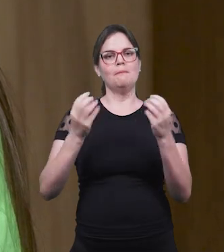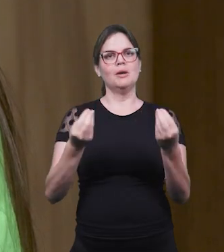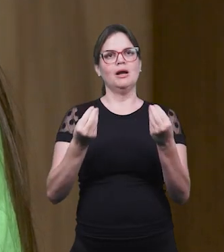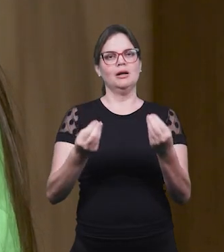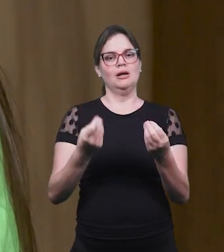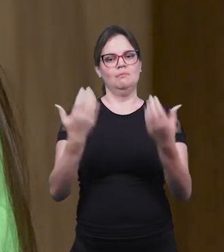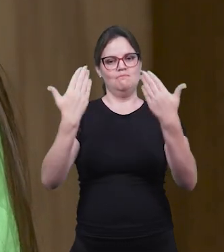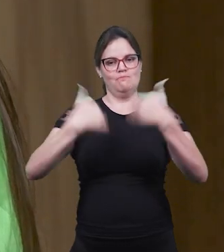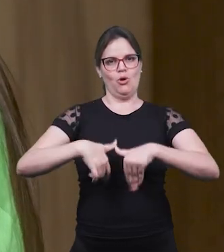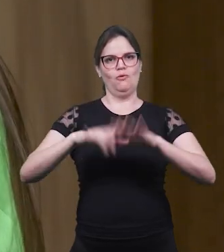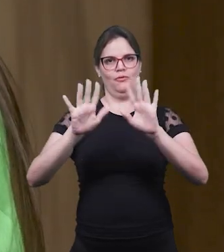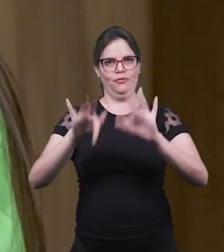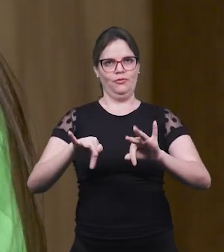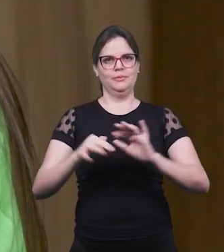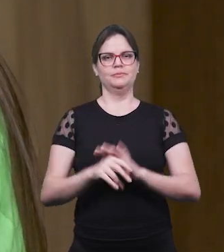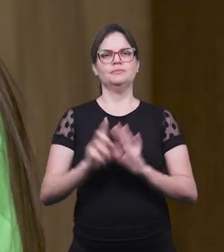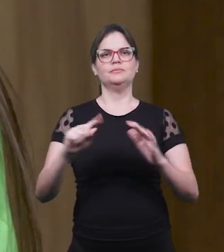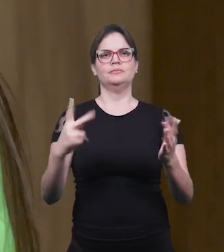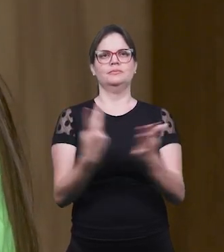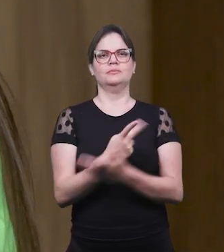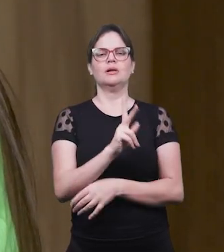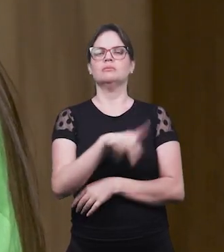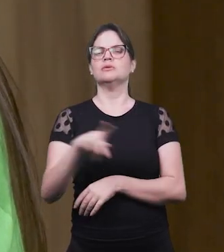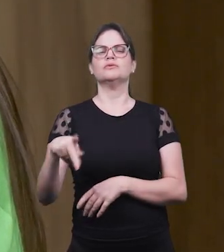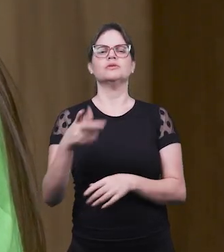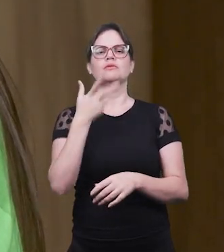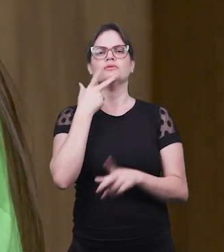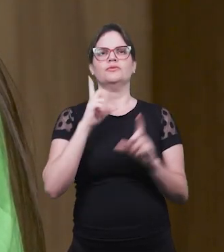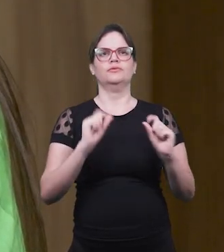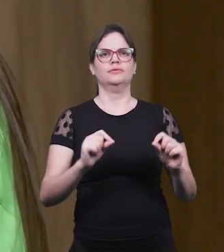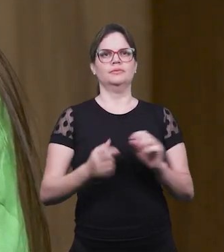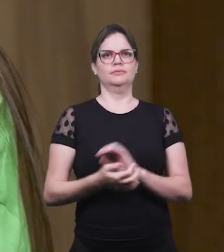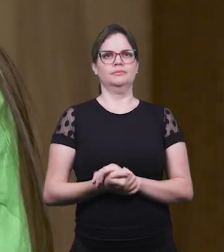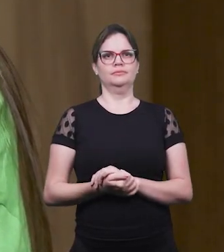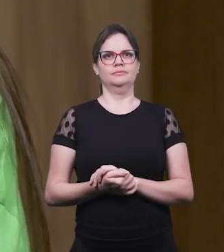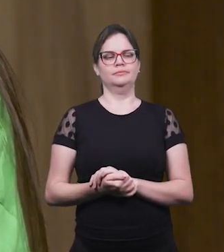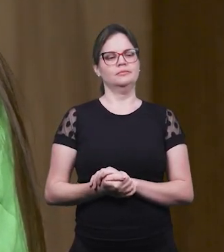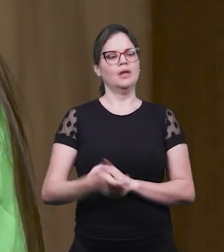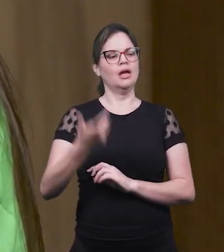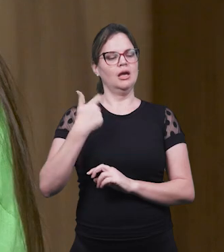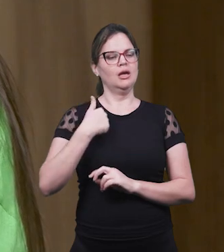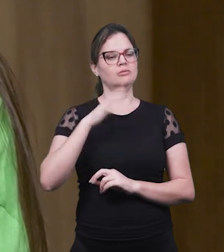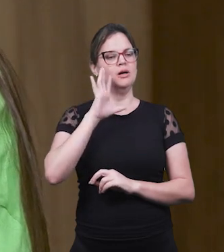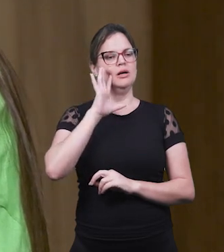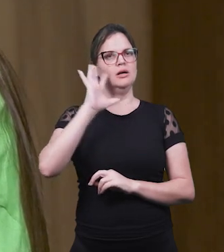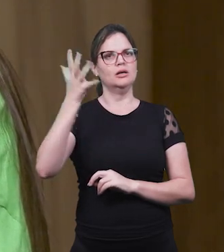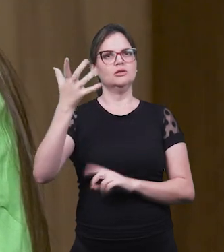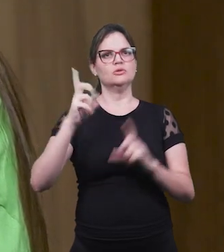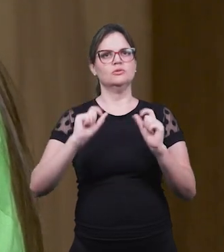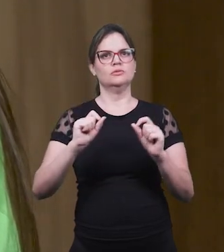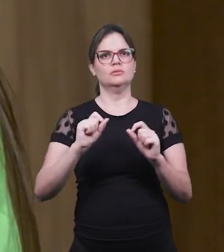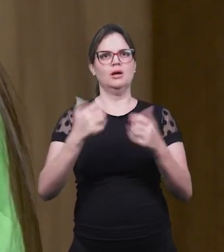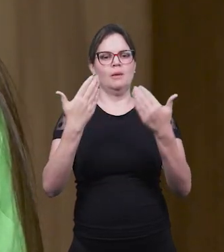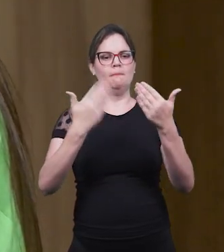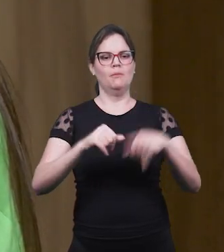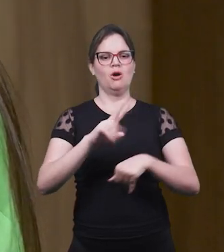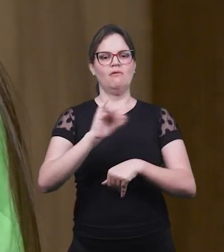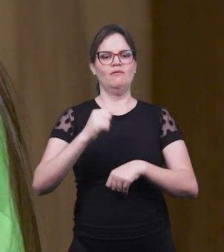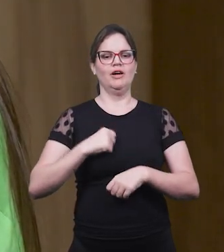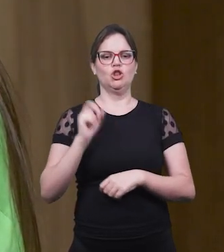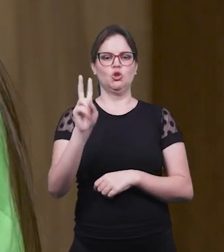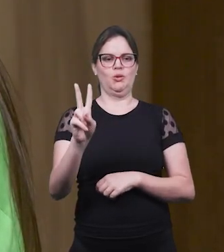final. Aí a professora falou assim, eu decidi que a prova vai ser em dupla.